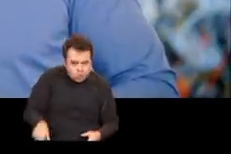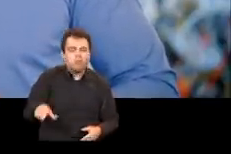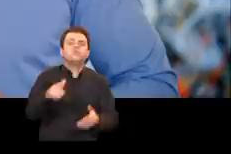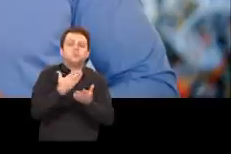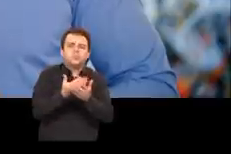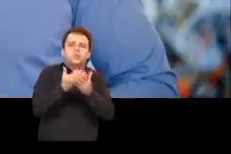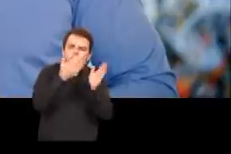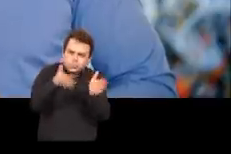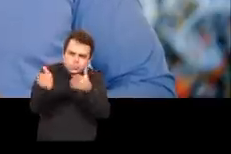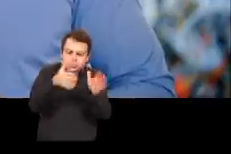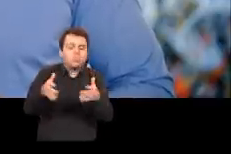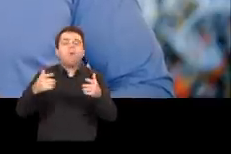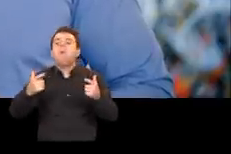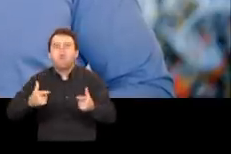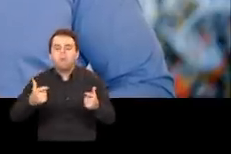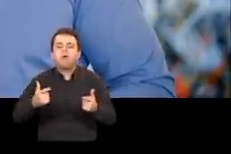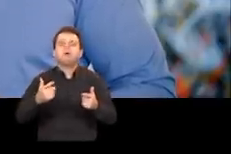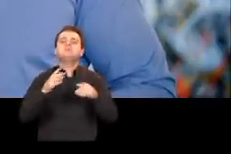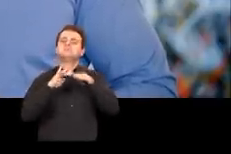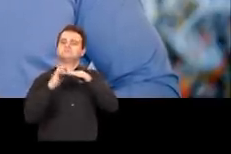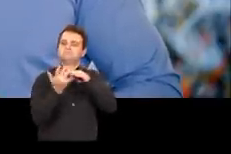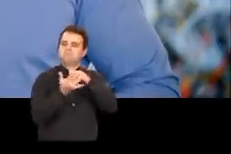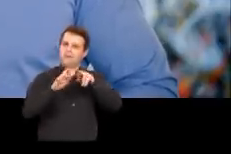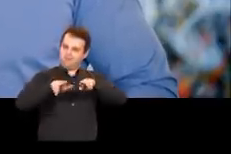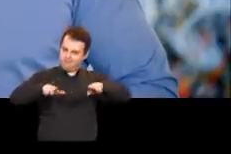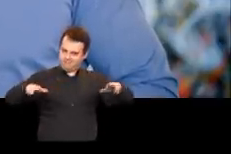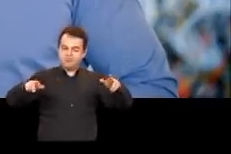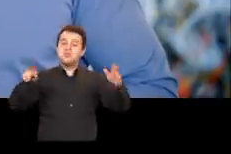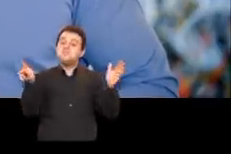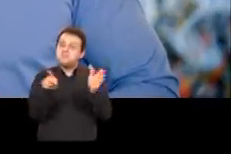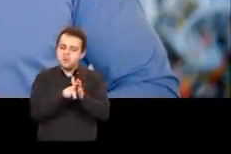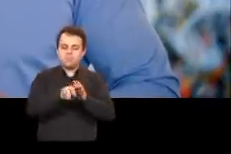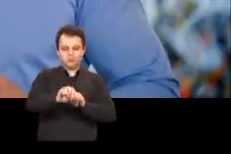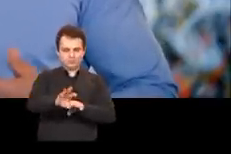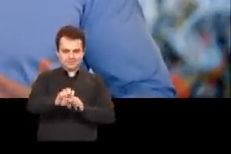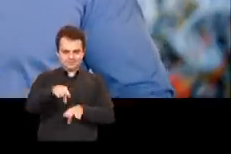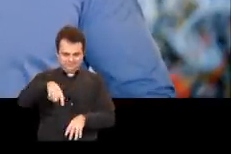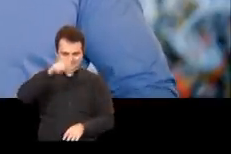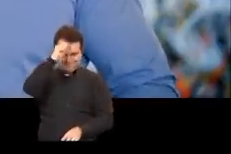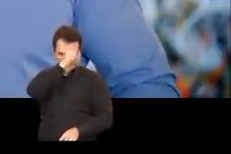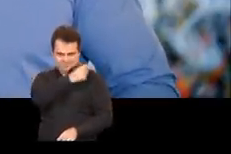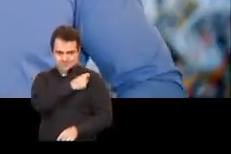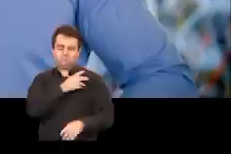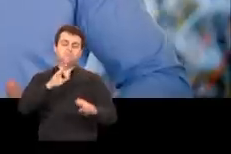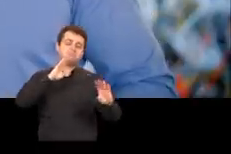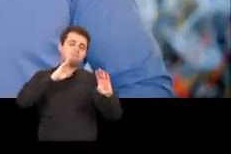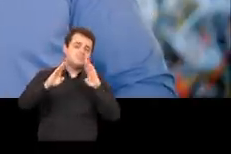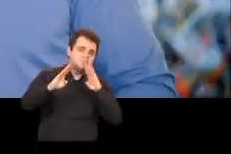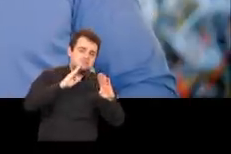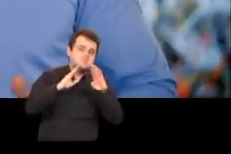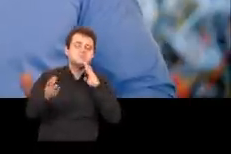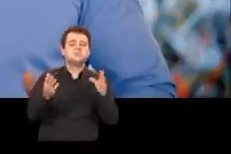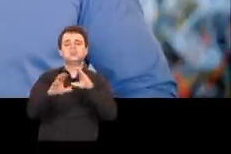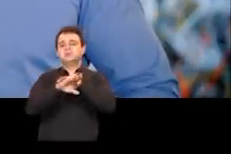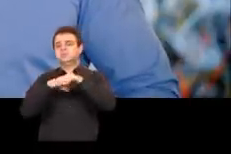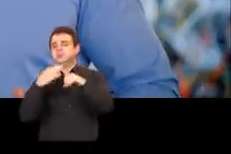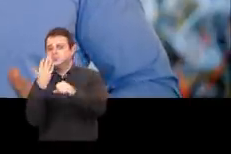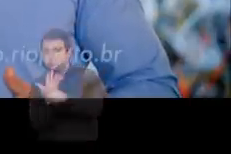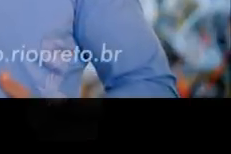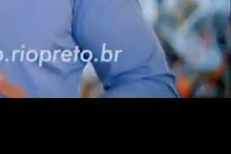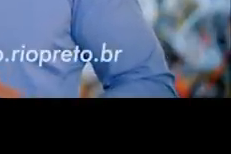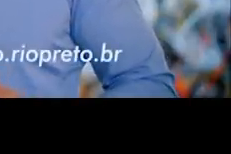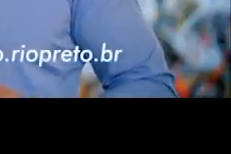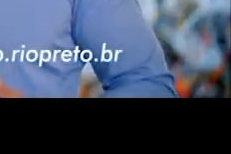aula, é só acessar os canais oficiais da educação, como Facebook, YouTube ou